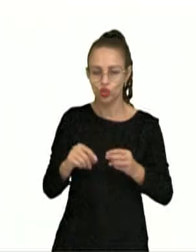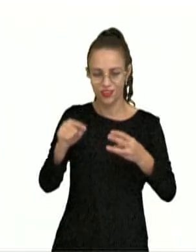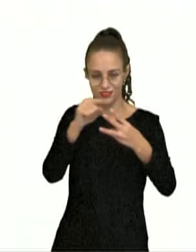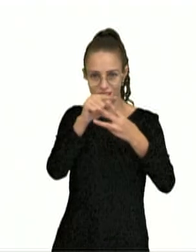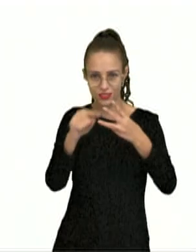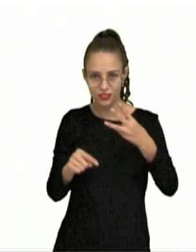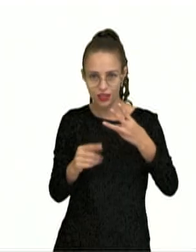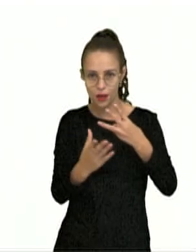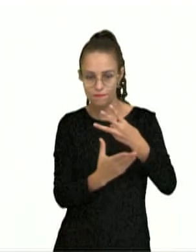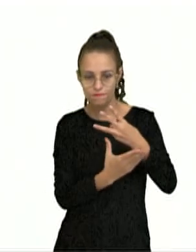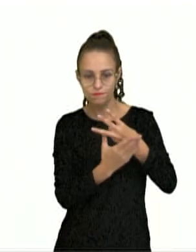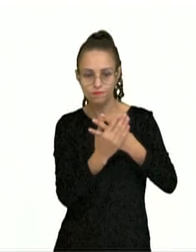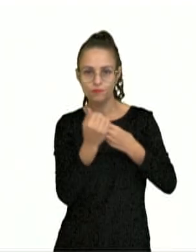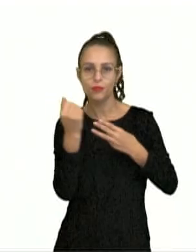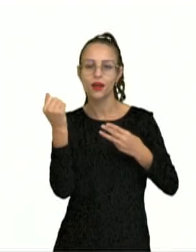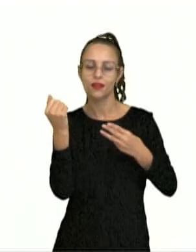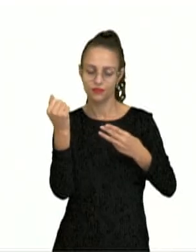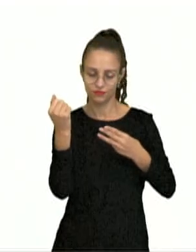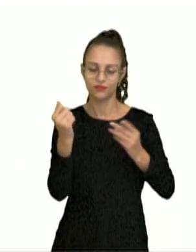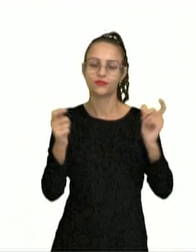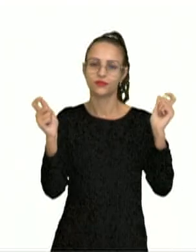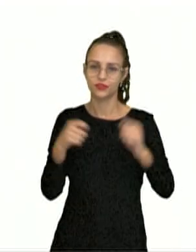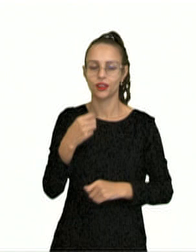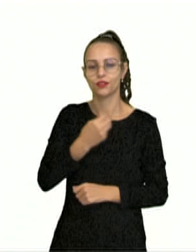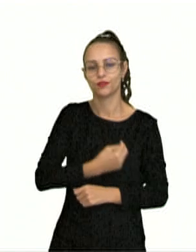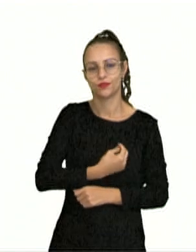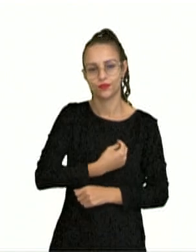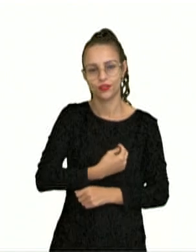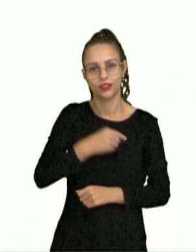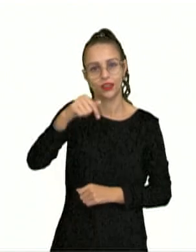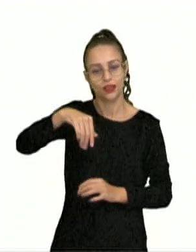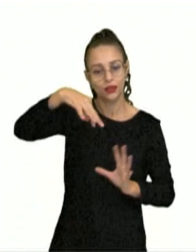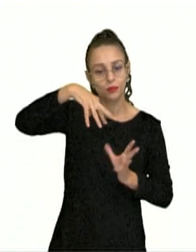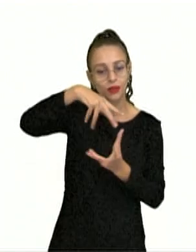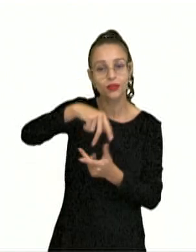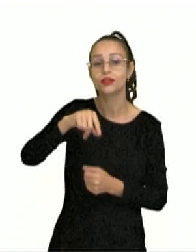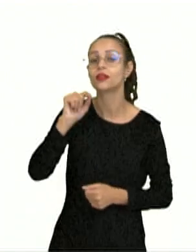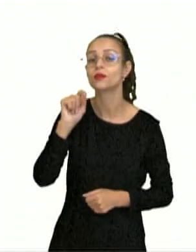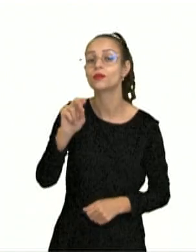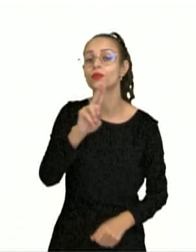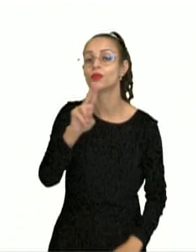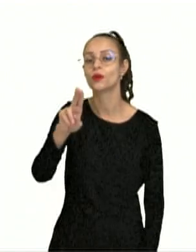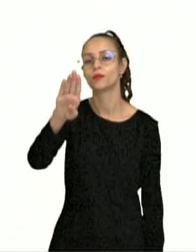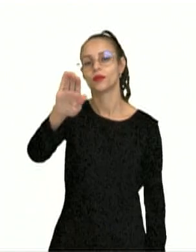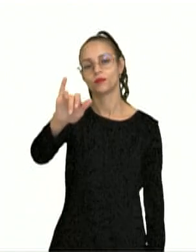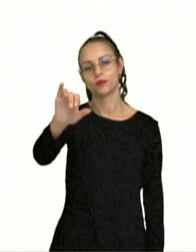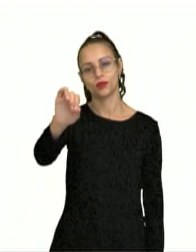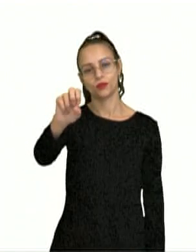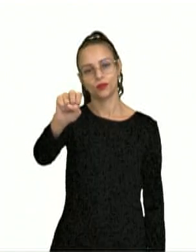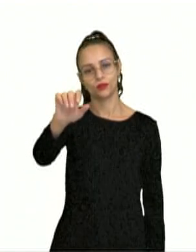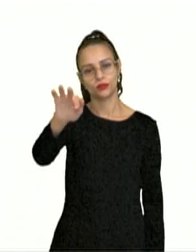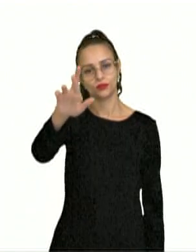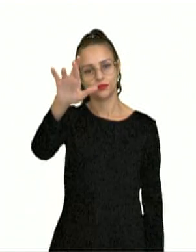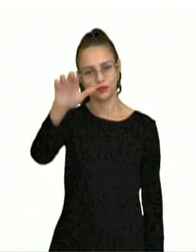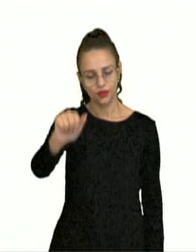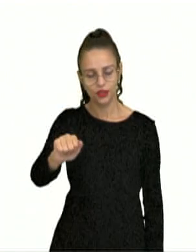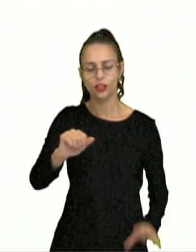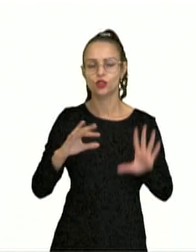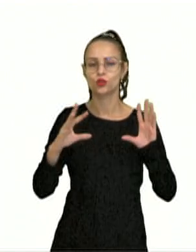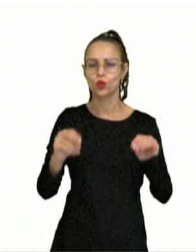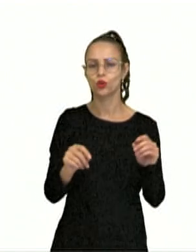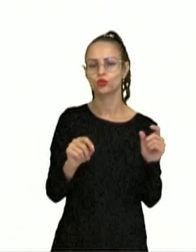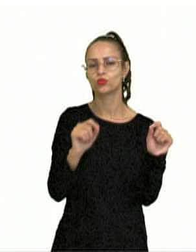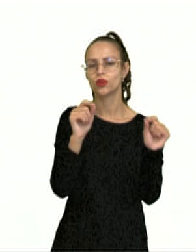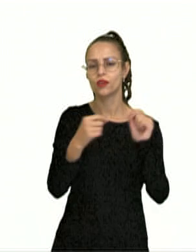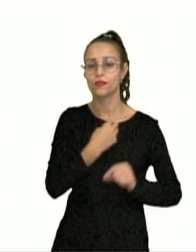três possibilita a vida no planeta, que a gente chama de biosfera. Então, todos os seres vivos compõem a biosfera